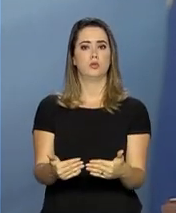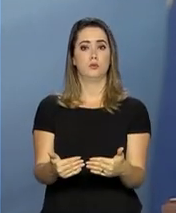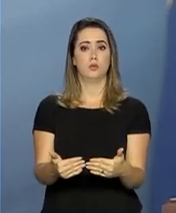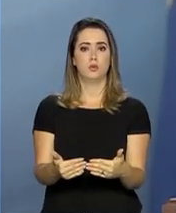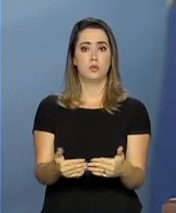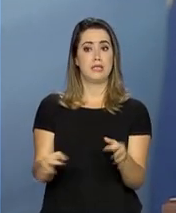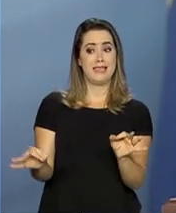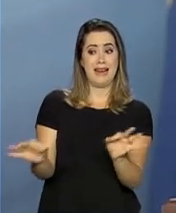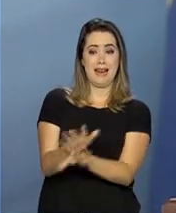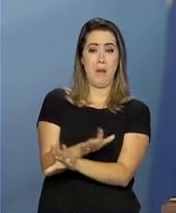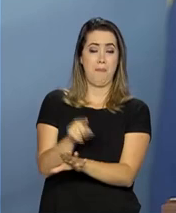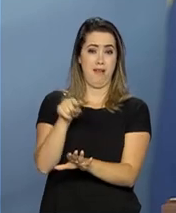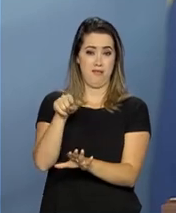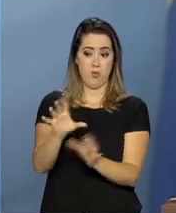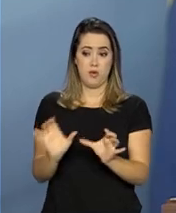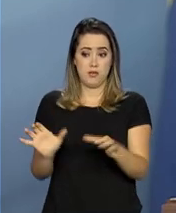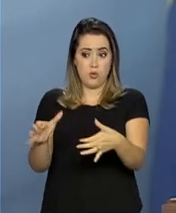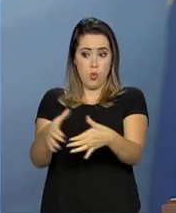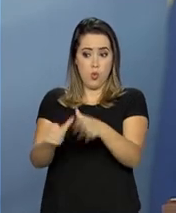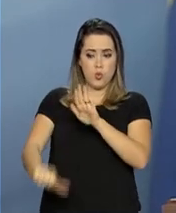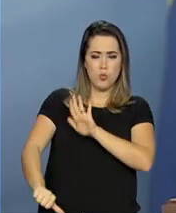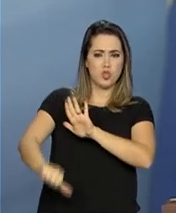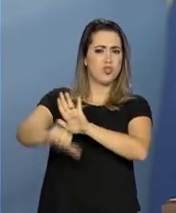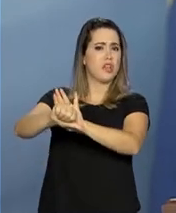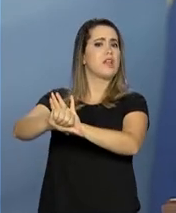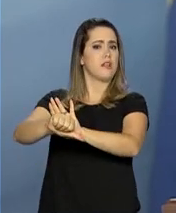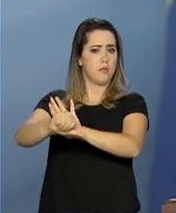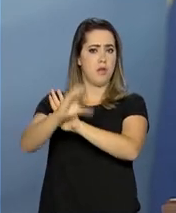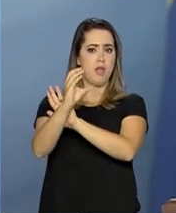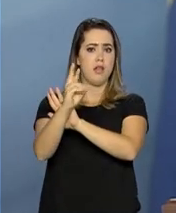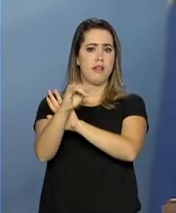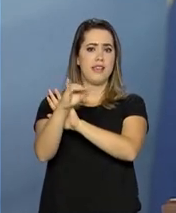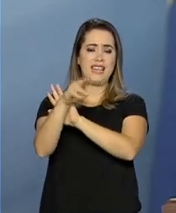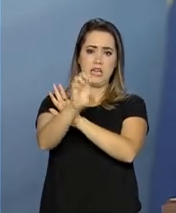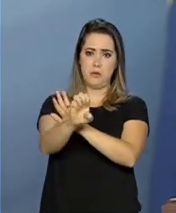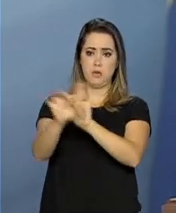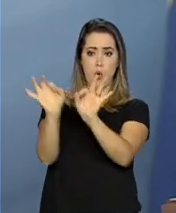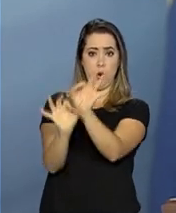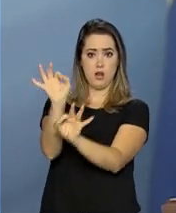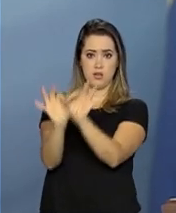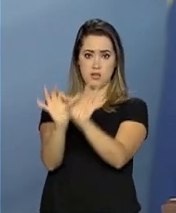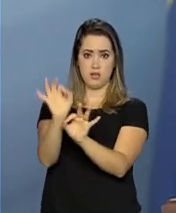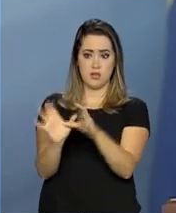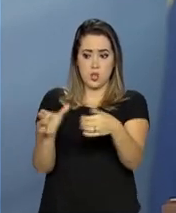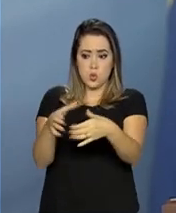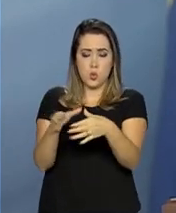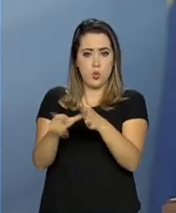e derrotar o crime organizado e as quadrilhas.